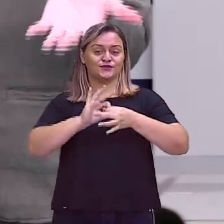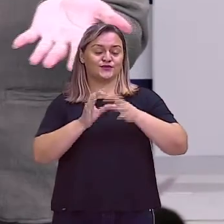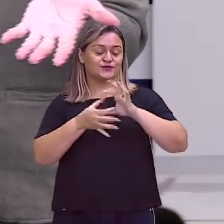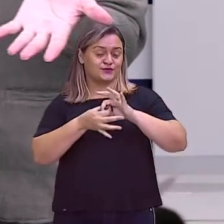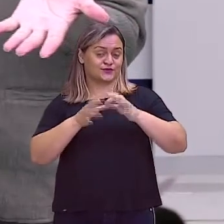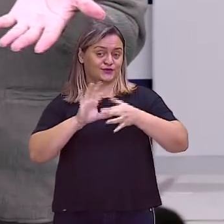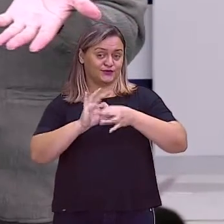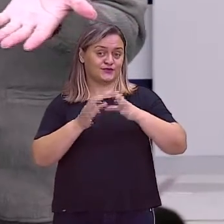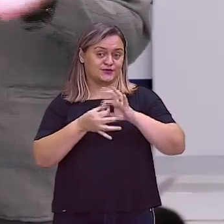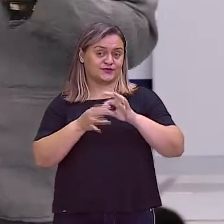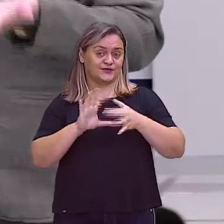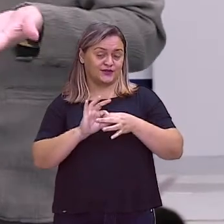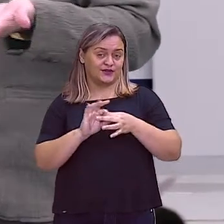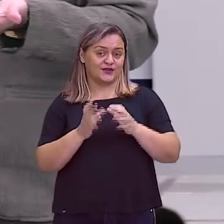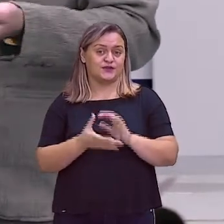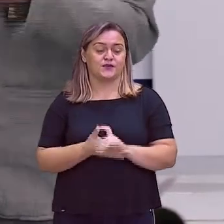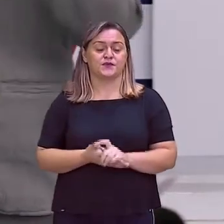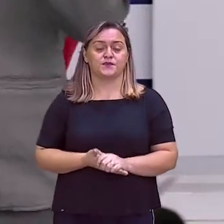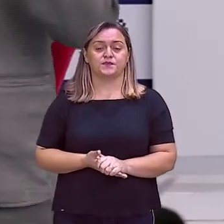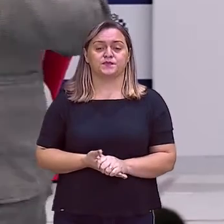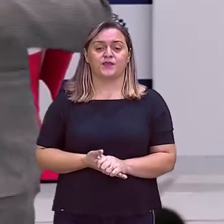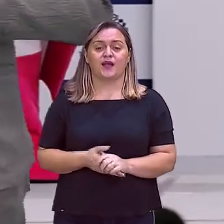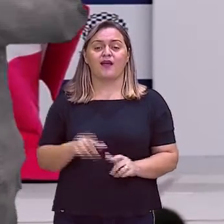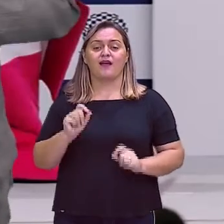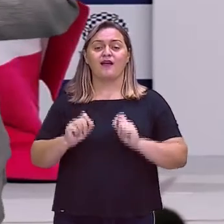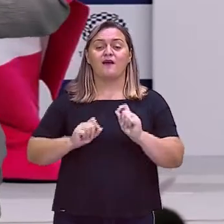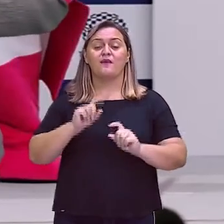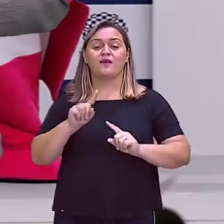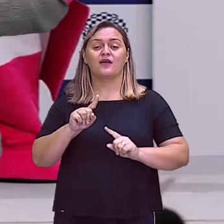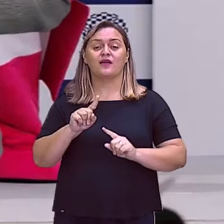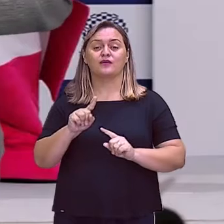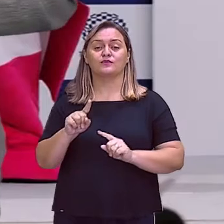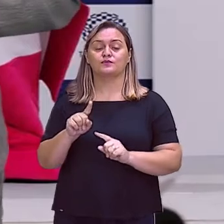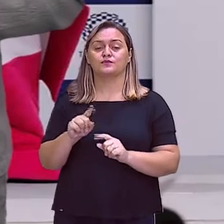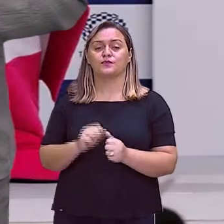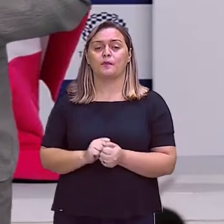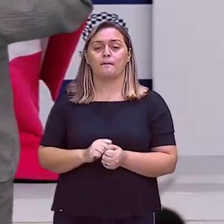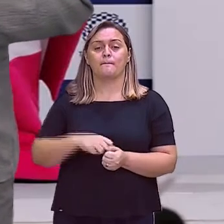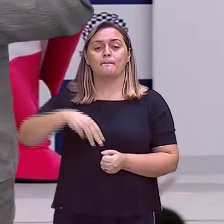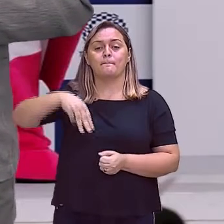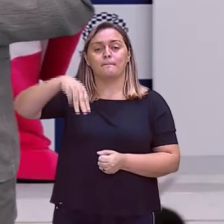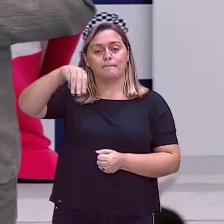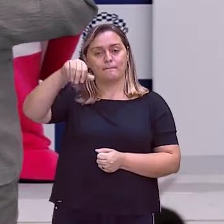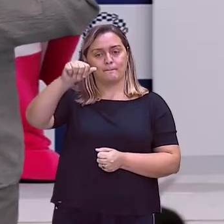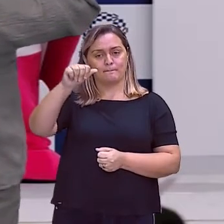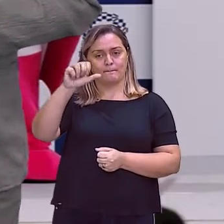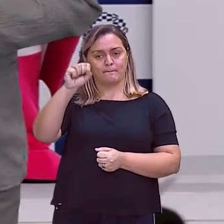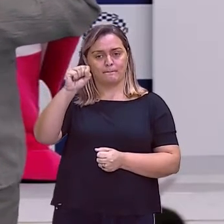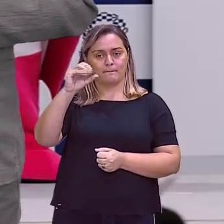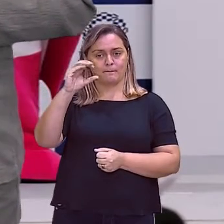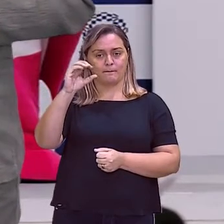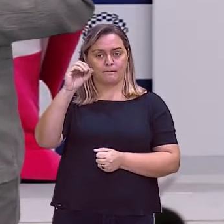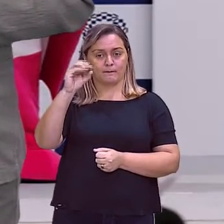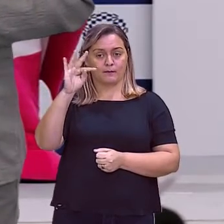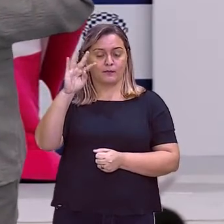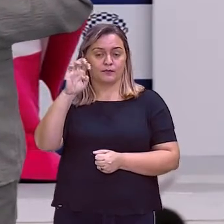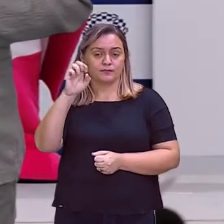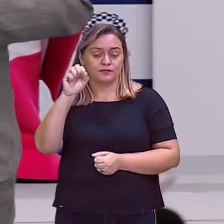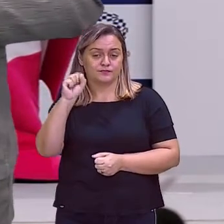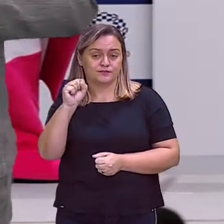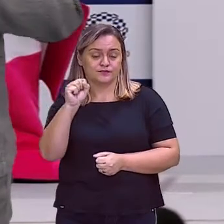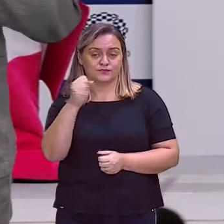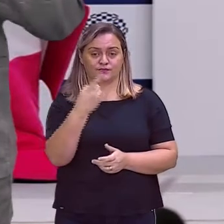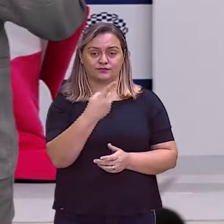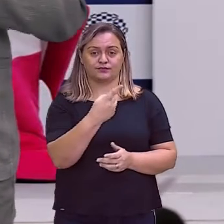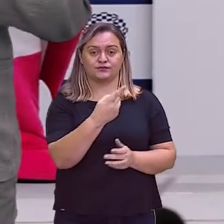tempos, poucas edições das Olimpíadas, é o mascote. Dessa vez é o Miratoia e o